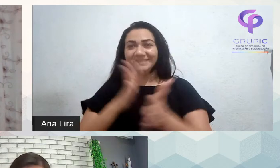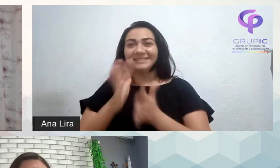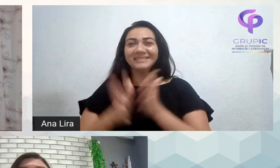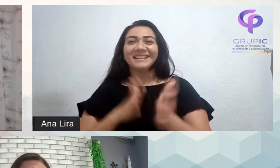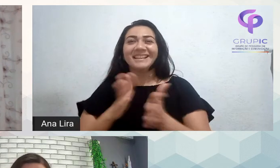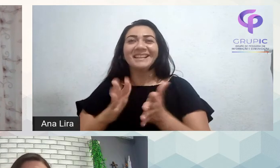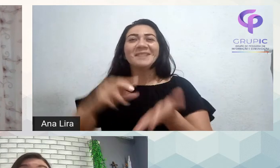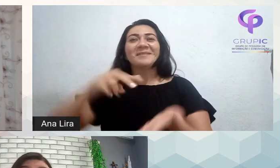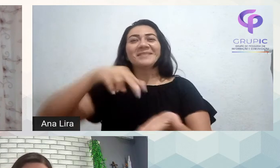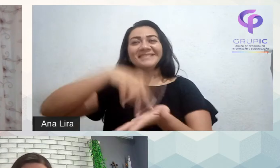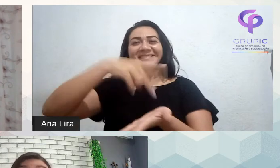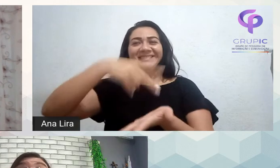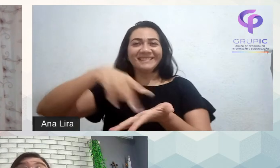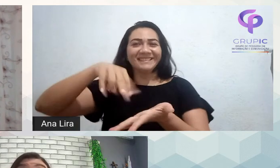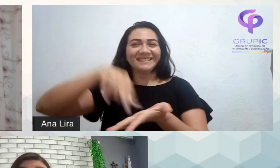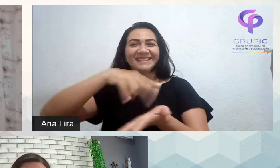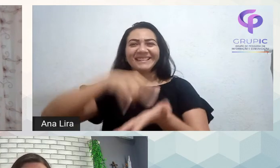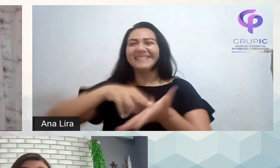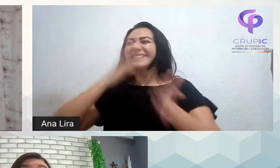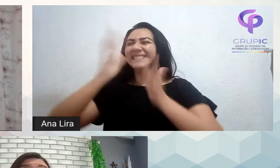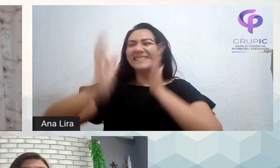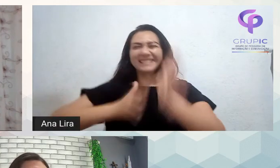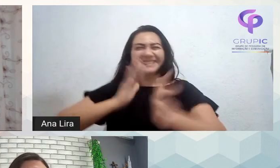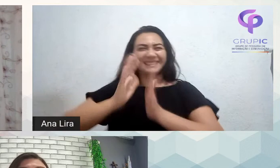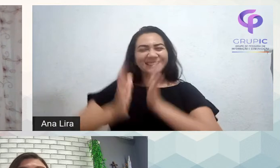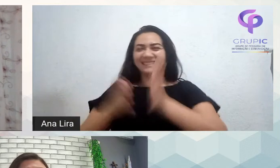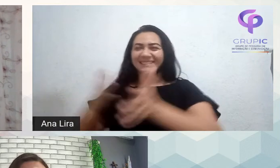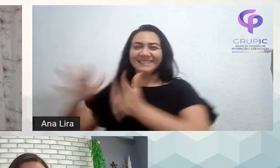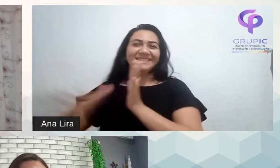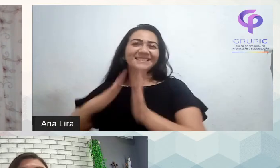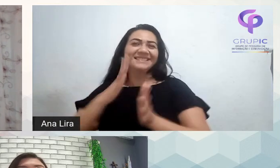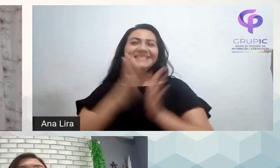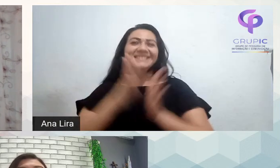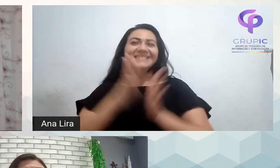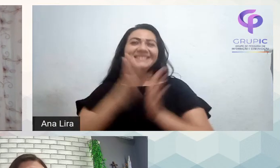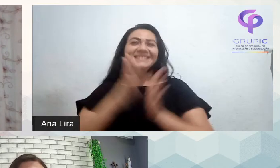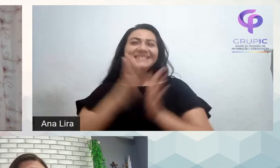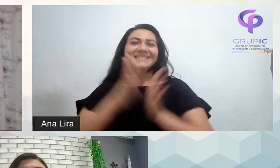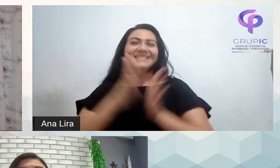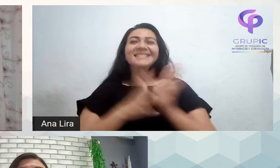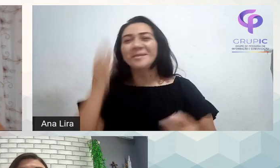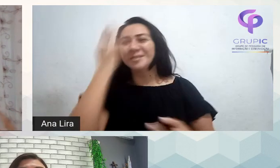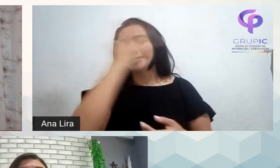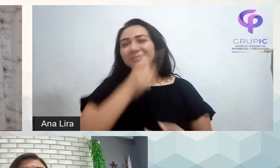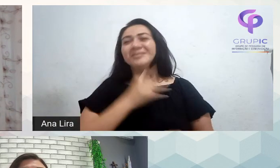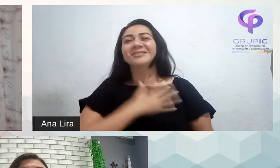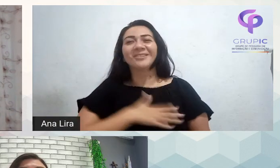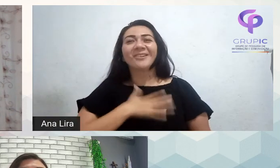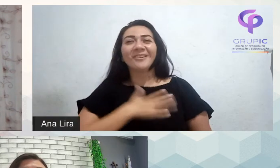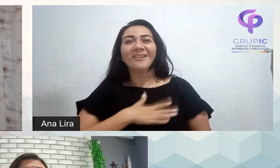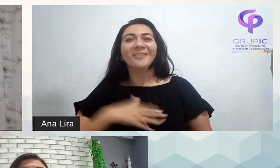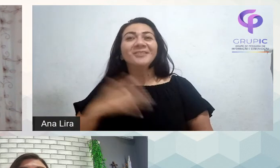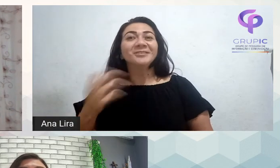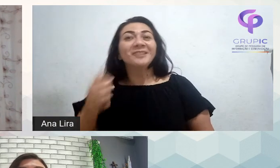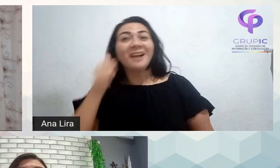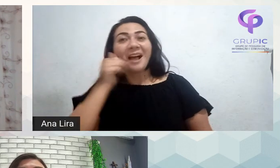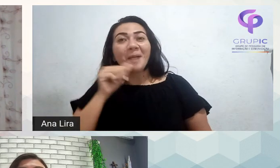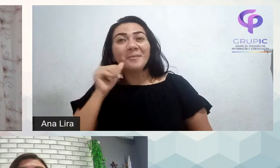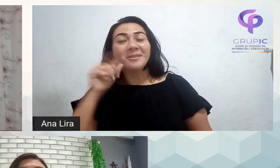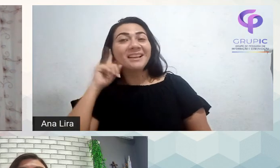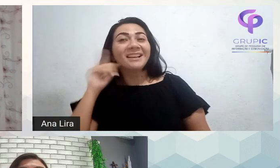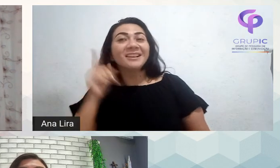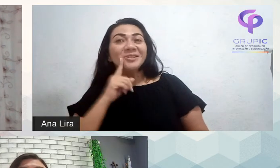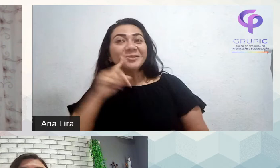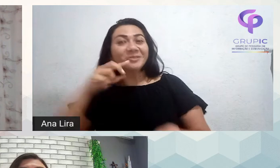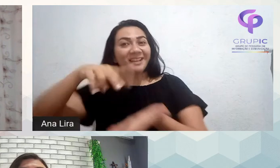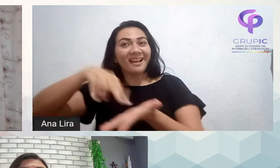se gesticulam muito. Sim. Eu acho muito legal, muito bonito. E ela estava ali gesticulando, dançando, e dava para ver